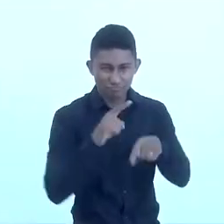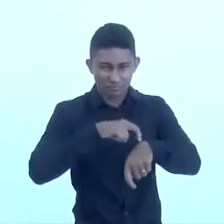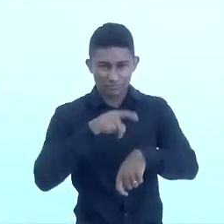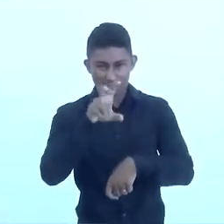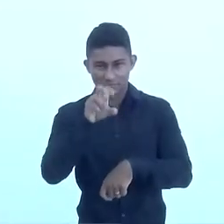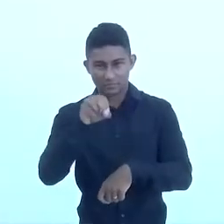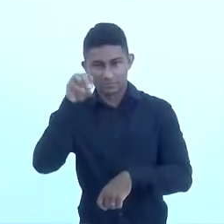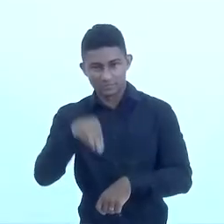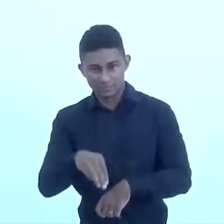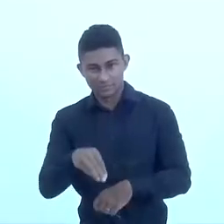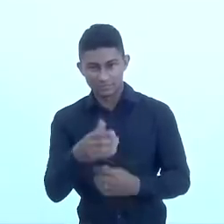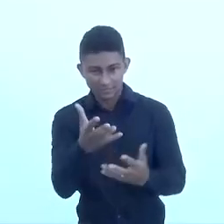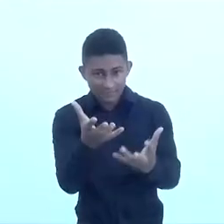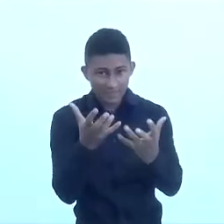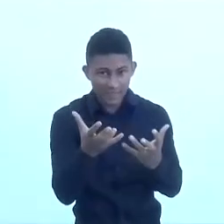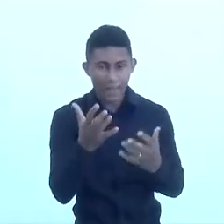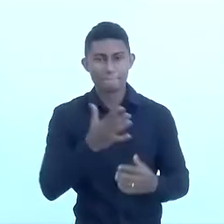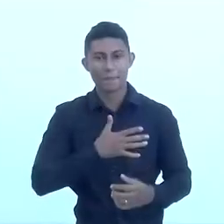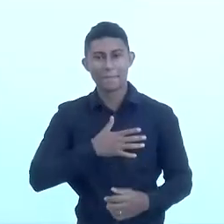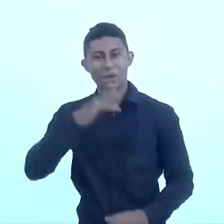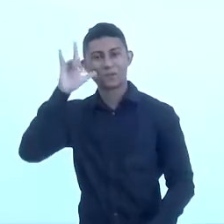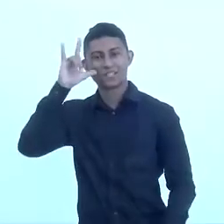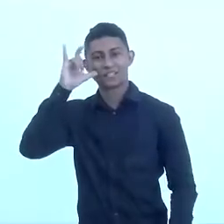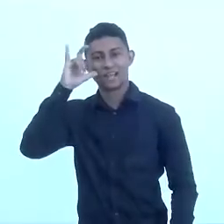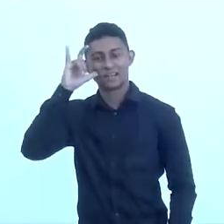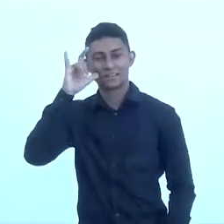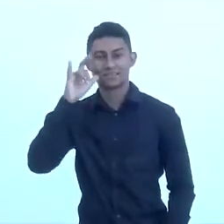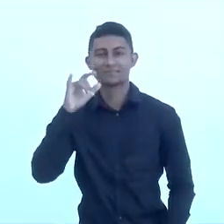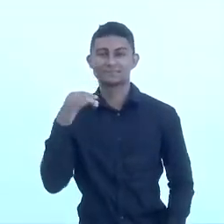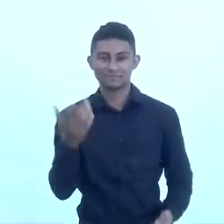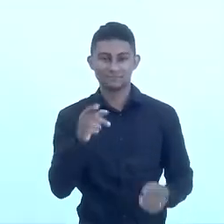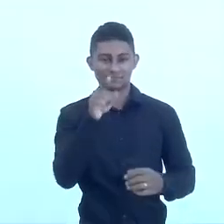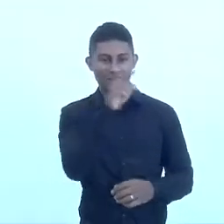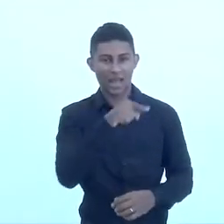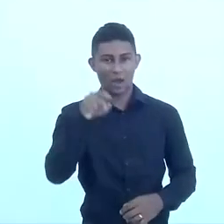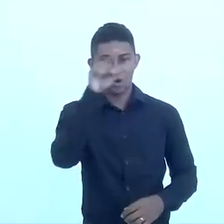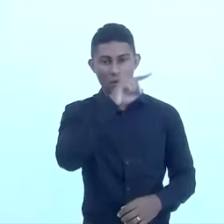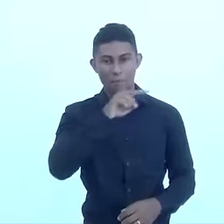mais curta de 50 minutos, está no meu Instagram,